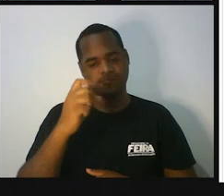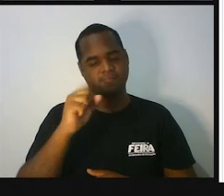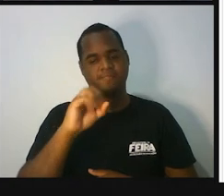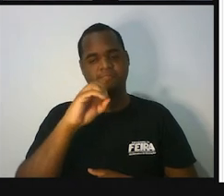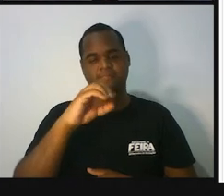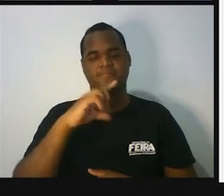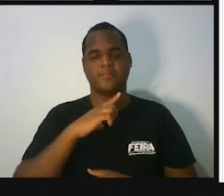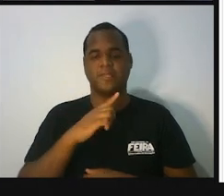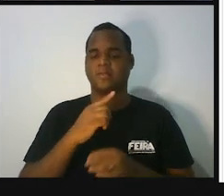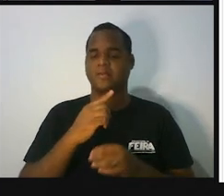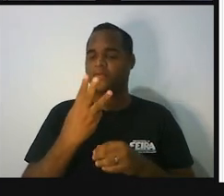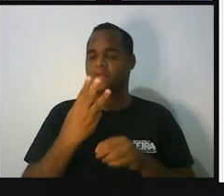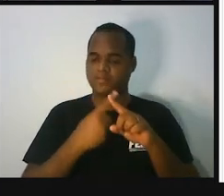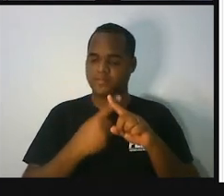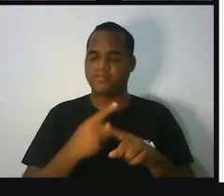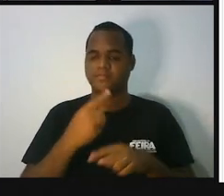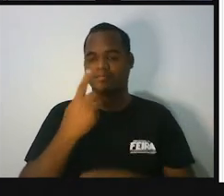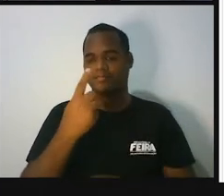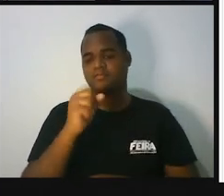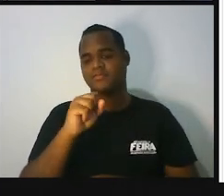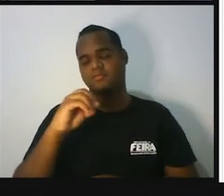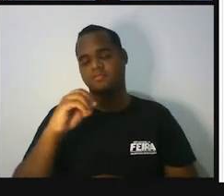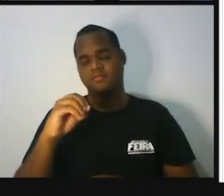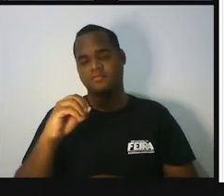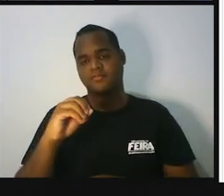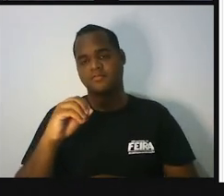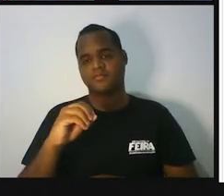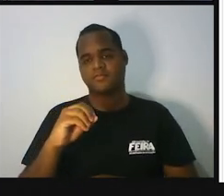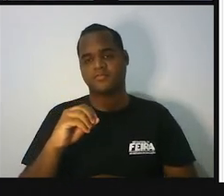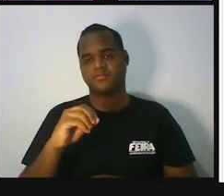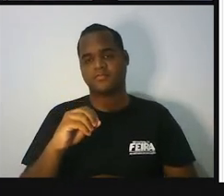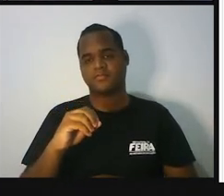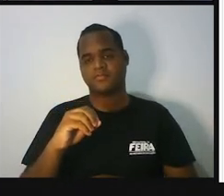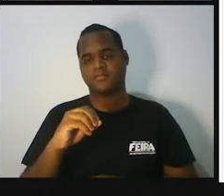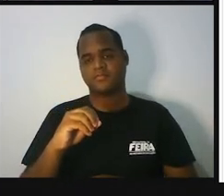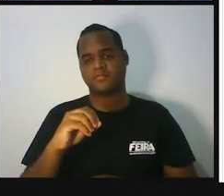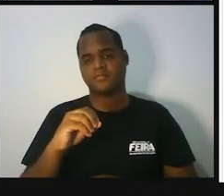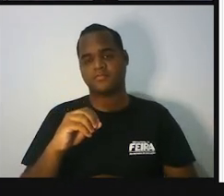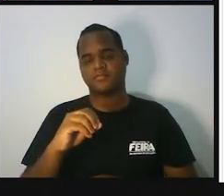3 vezes 180. Olha só, bora escrever isso.